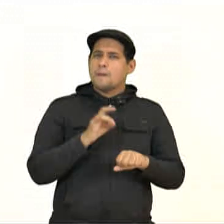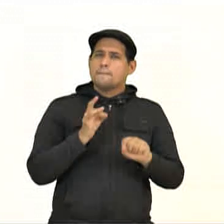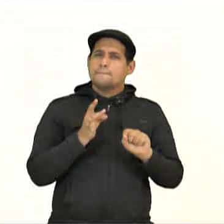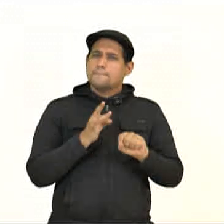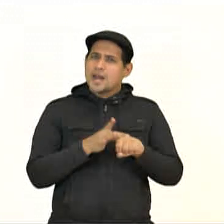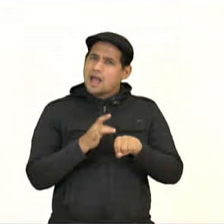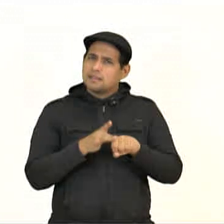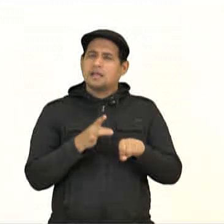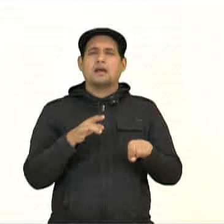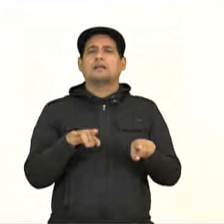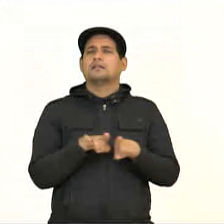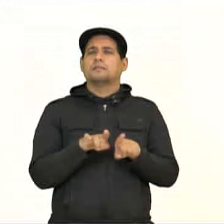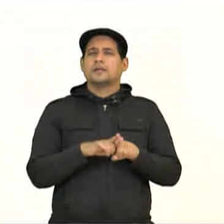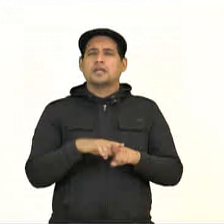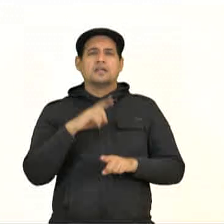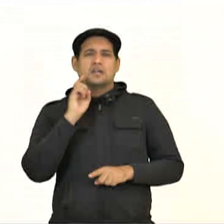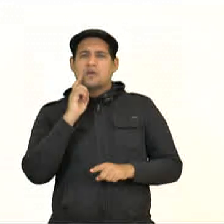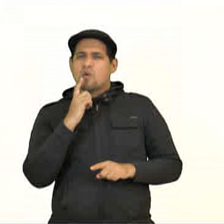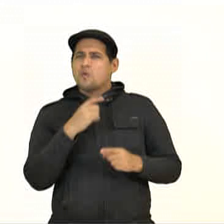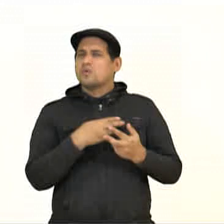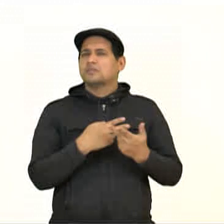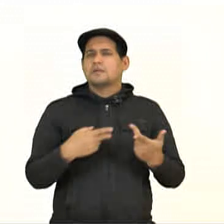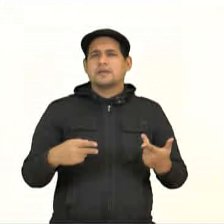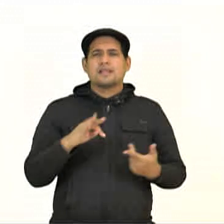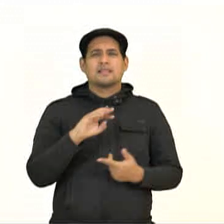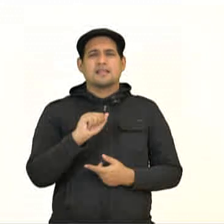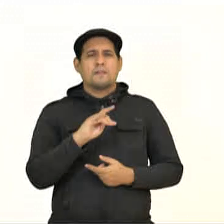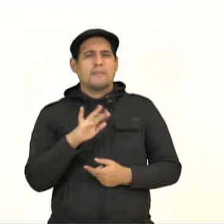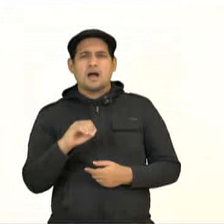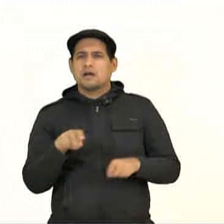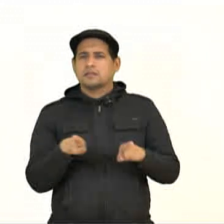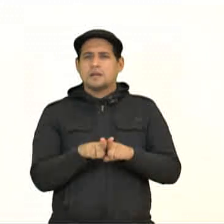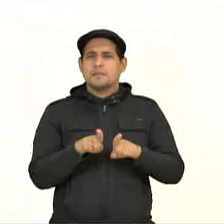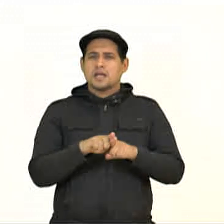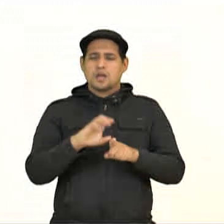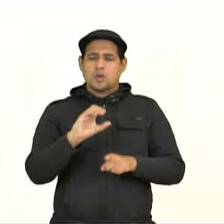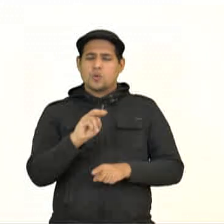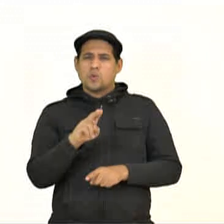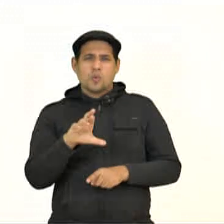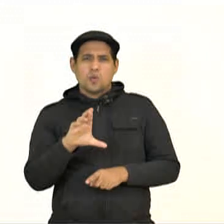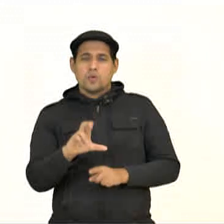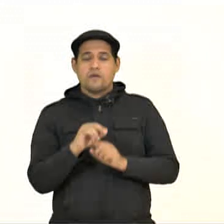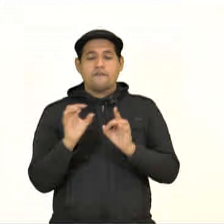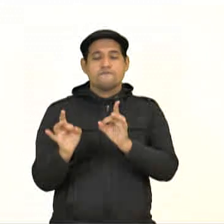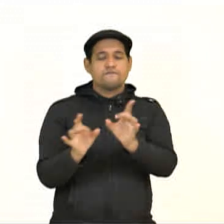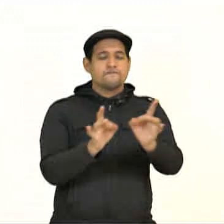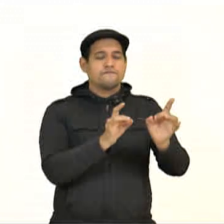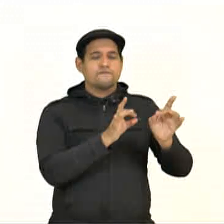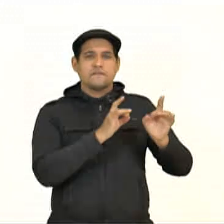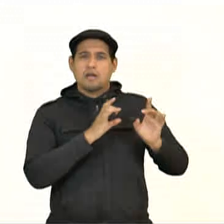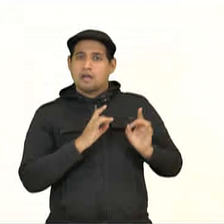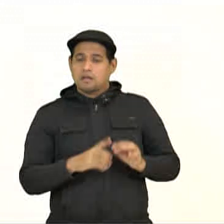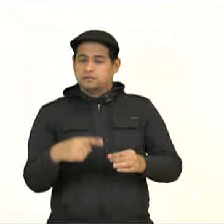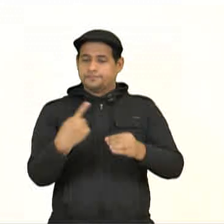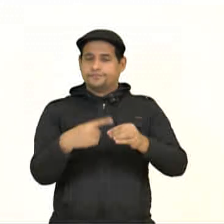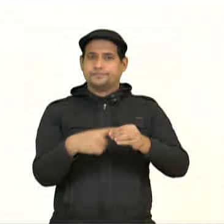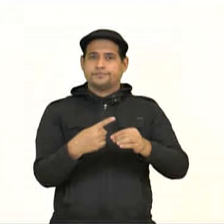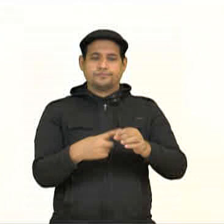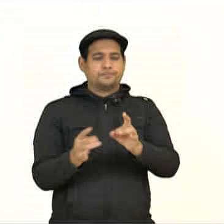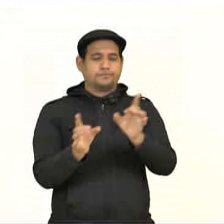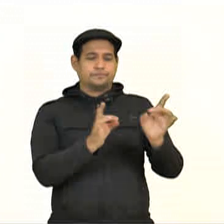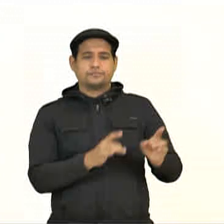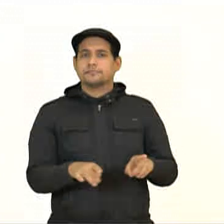açúcar, tabaco, charque, couro eram vendidas às metrópoles e às cidades